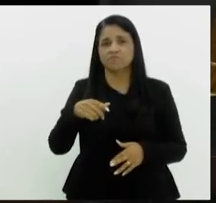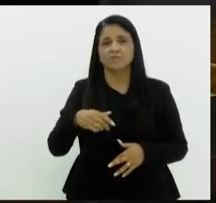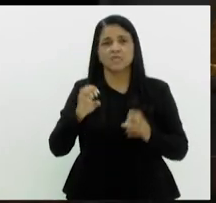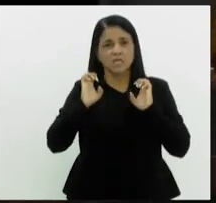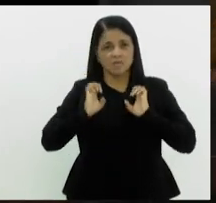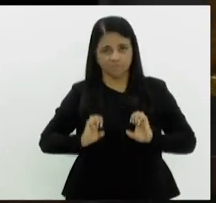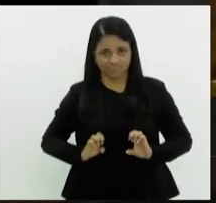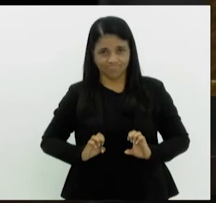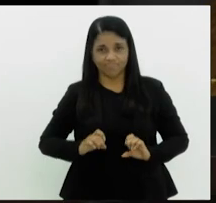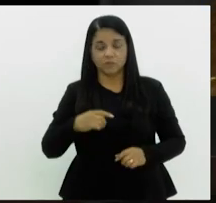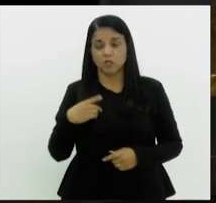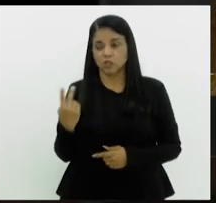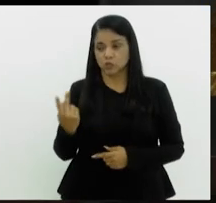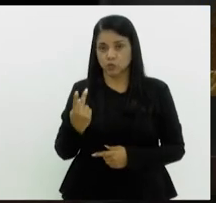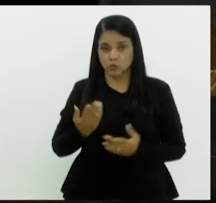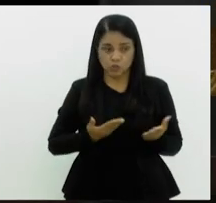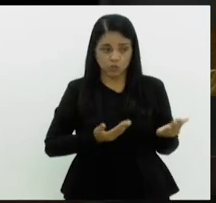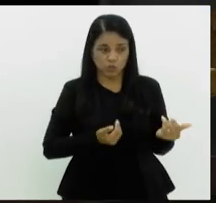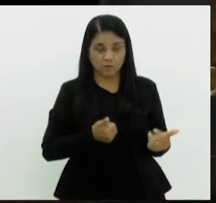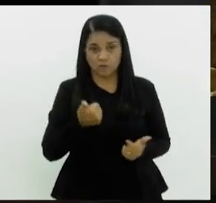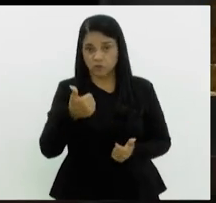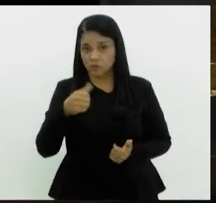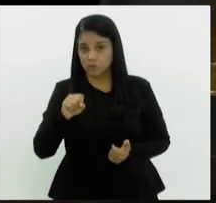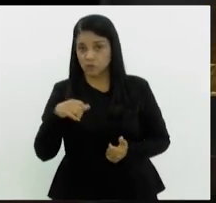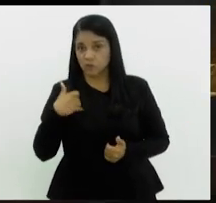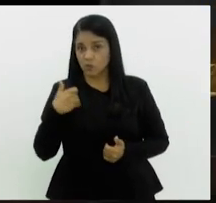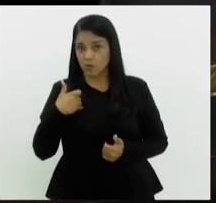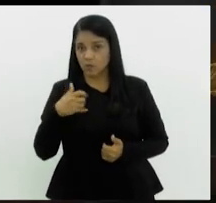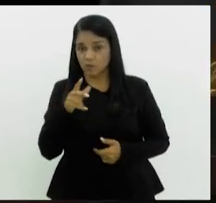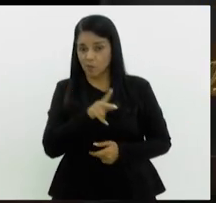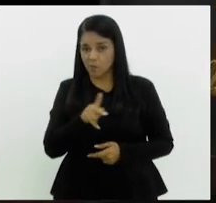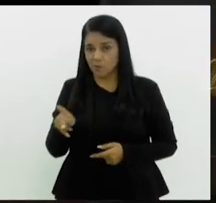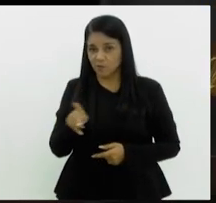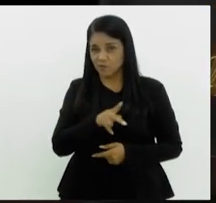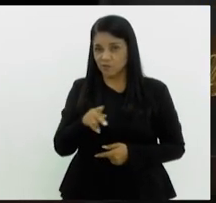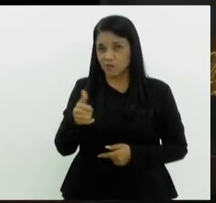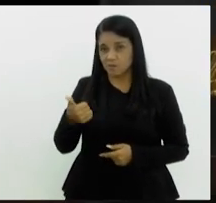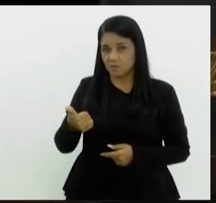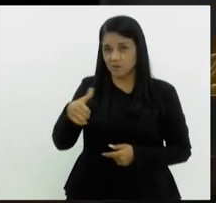Éramos duas jovens de 18 anos, professorandas em